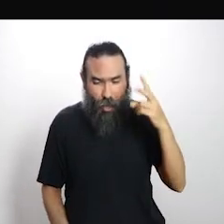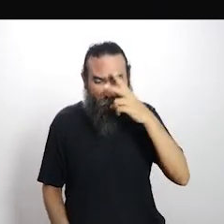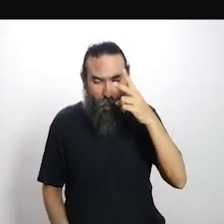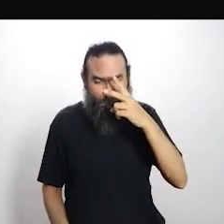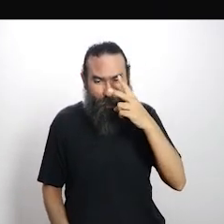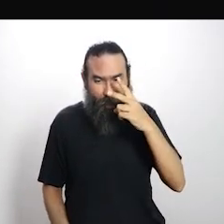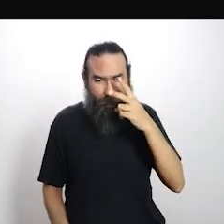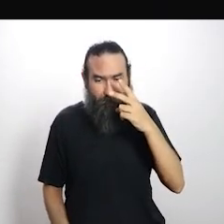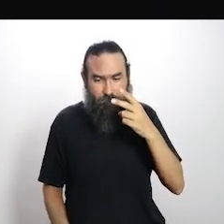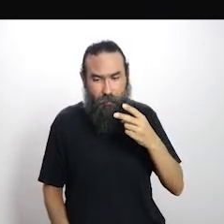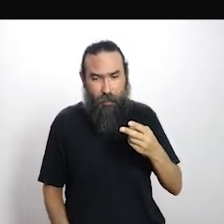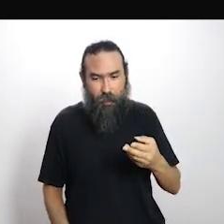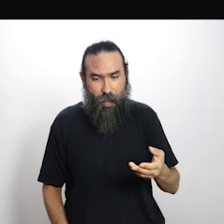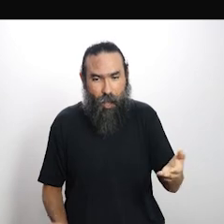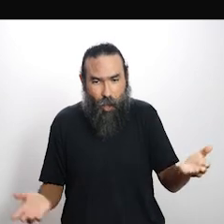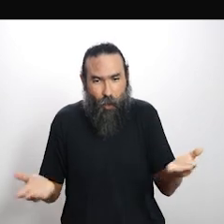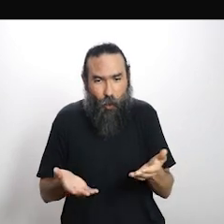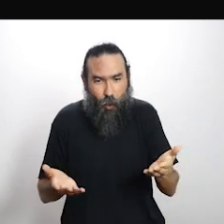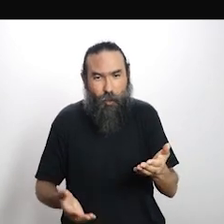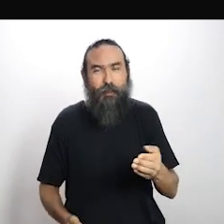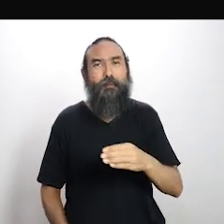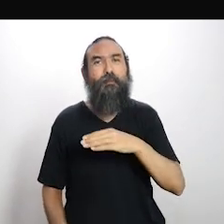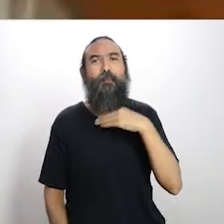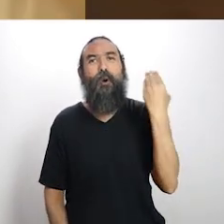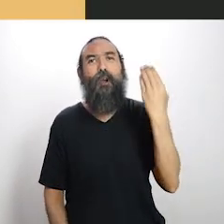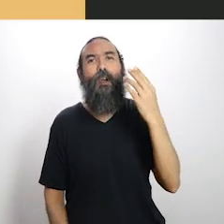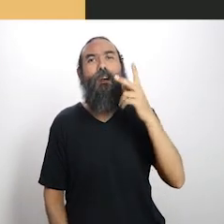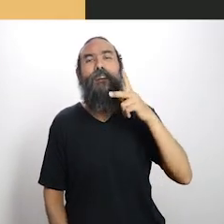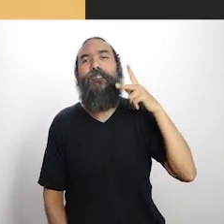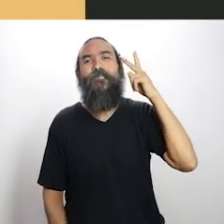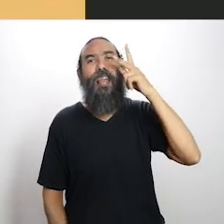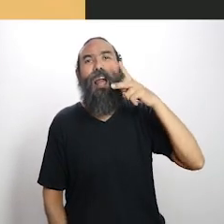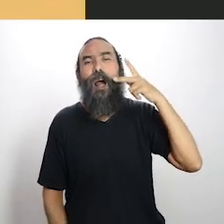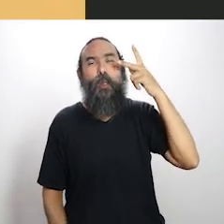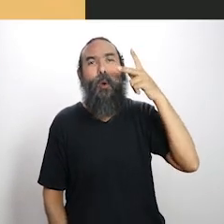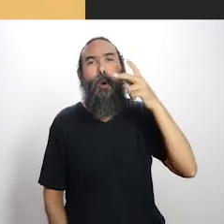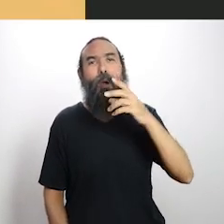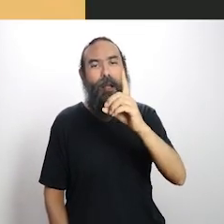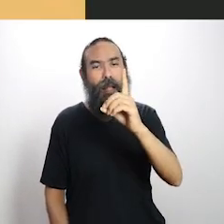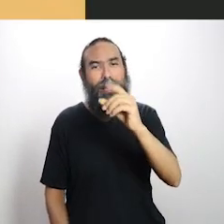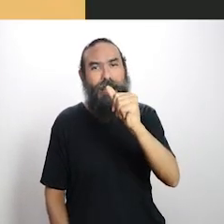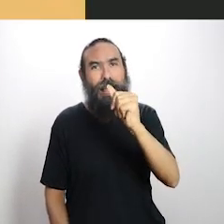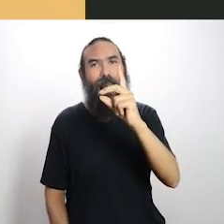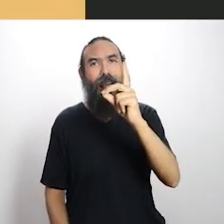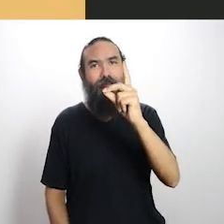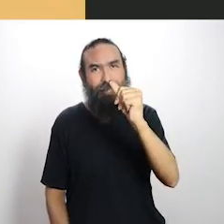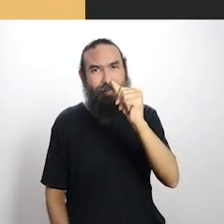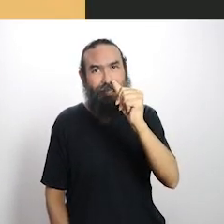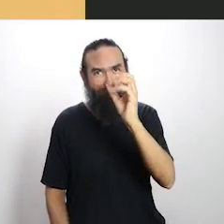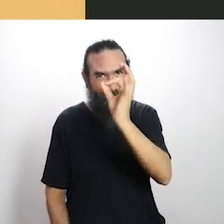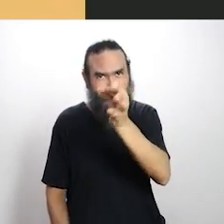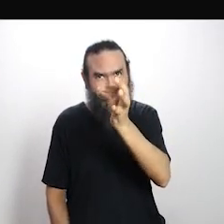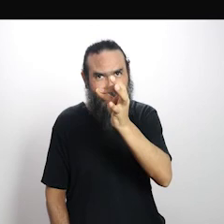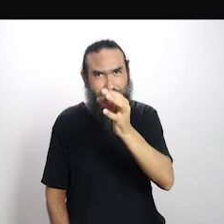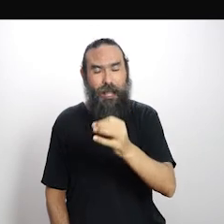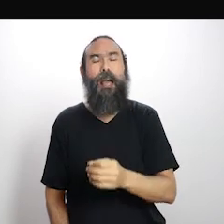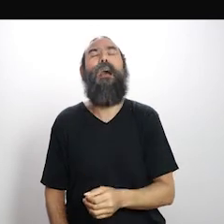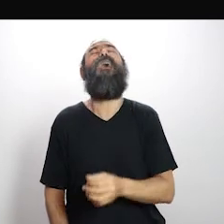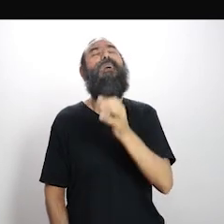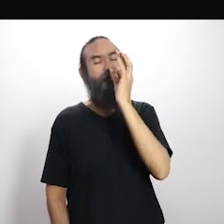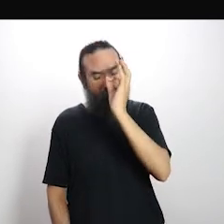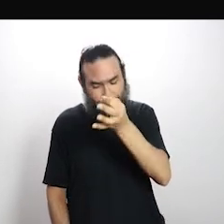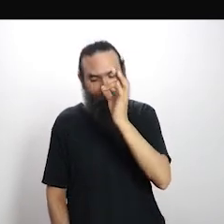saudoso vereador é isso não foi não foi covid mas também foi uma